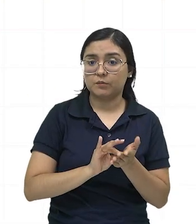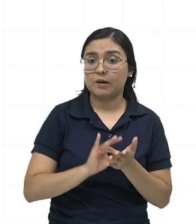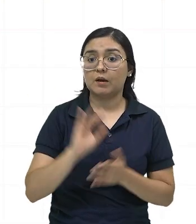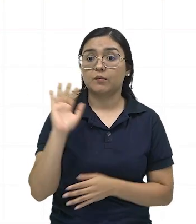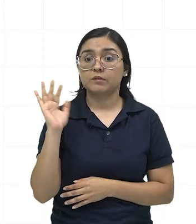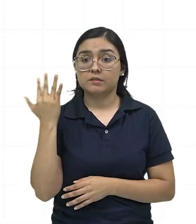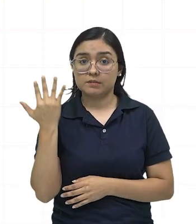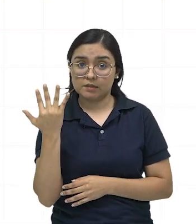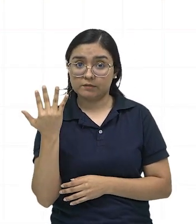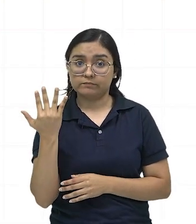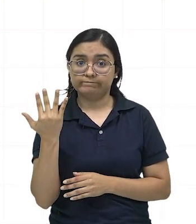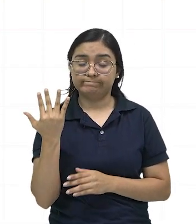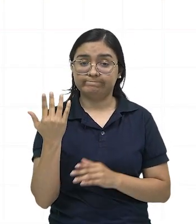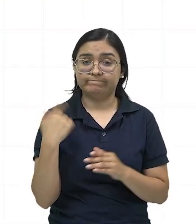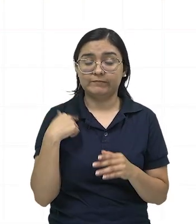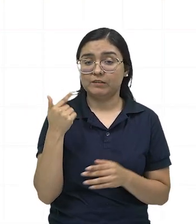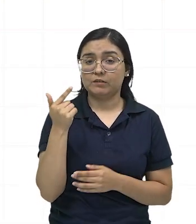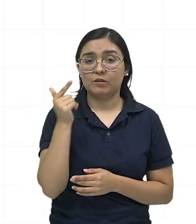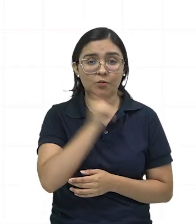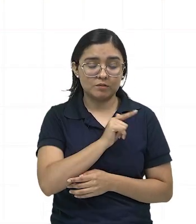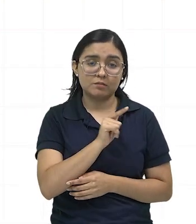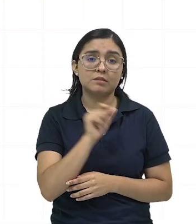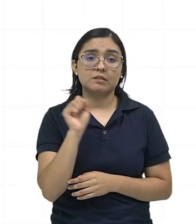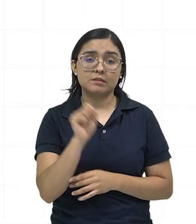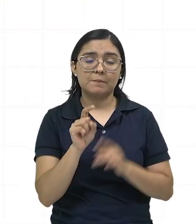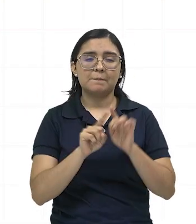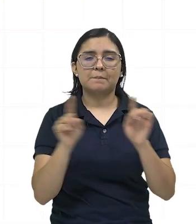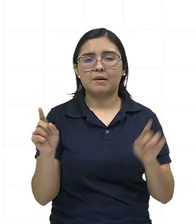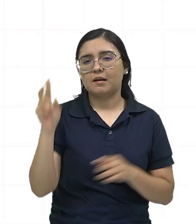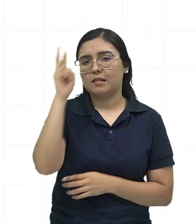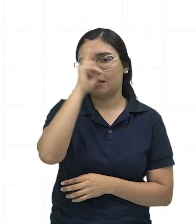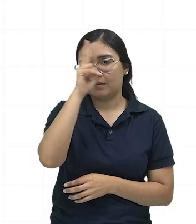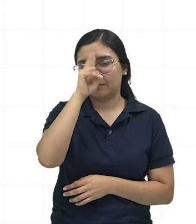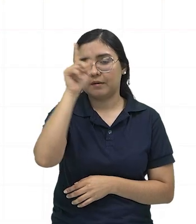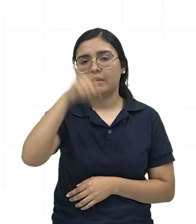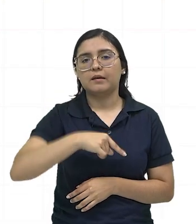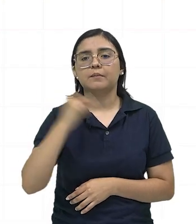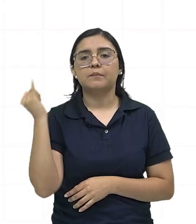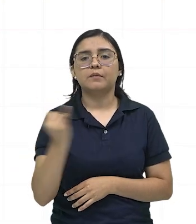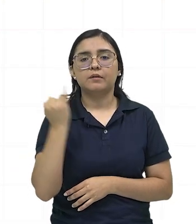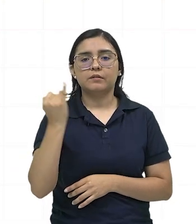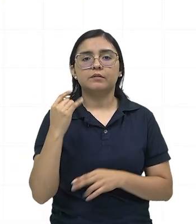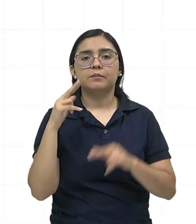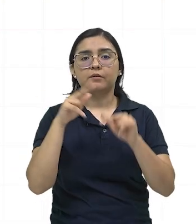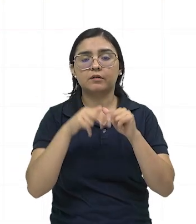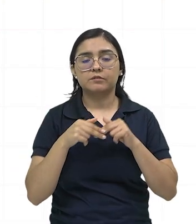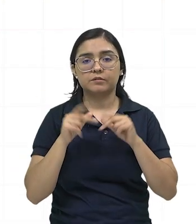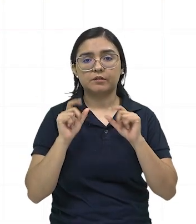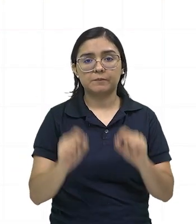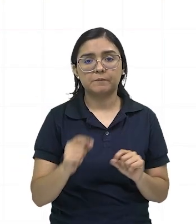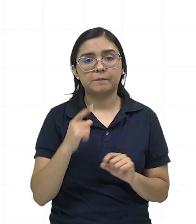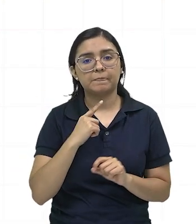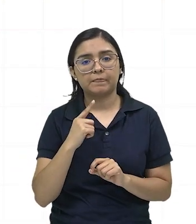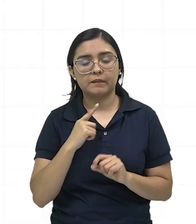acontecesse. Falhou? Sim, falhou, mas lembra que ela é importante porque plantou de vez a semente da